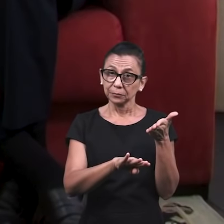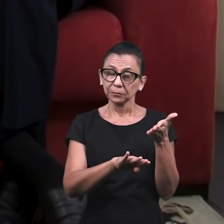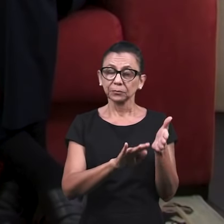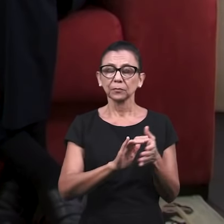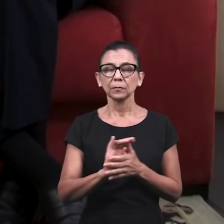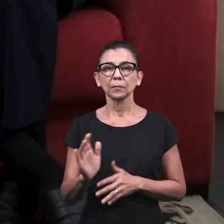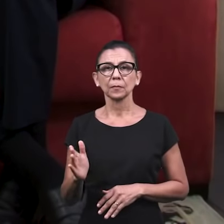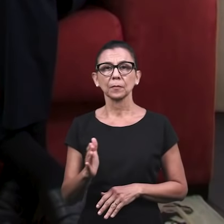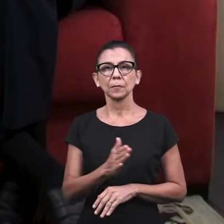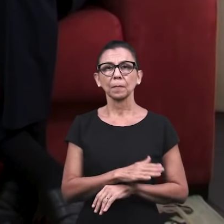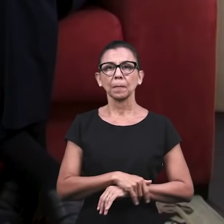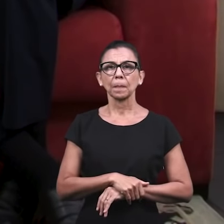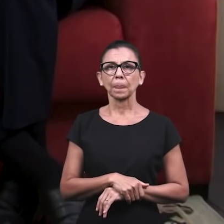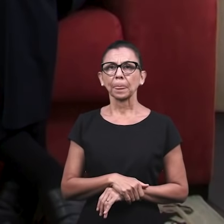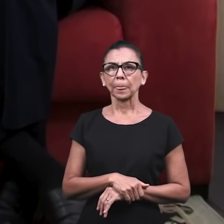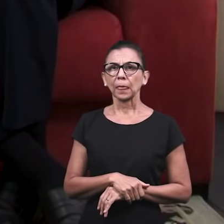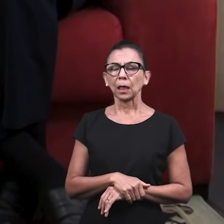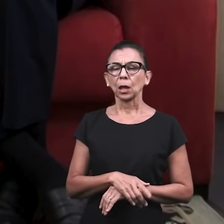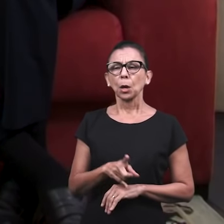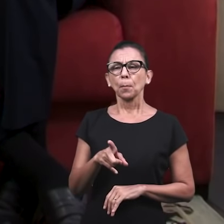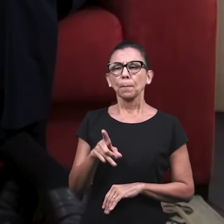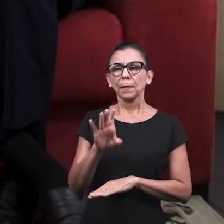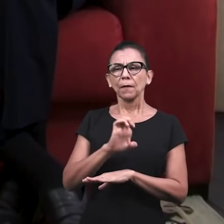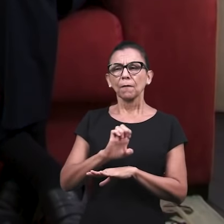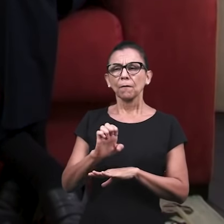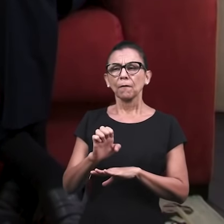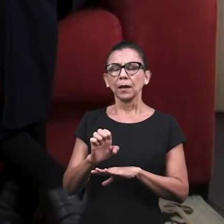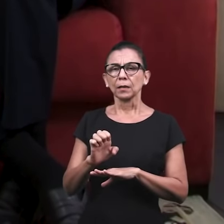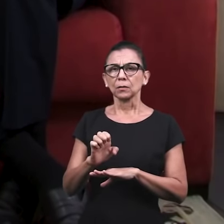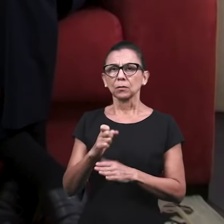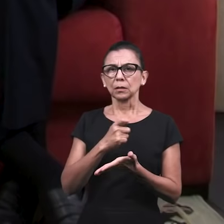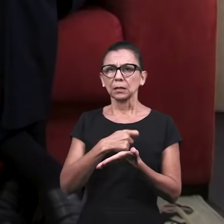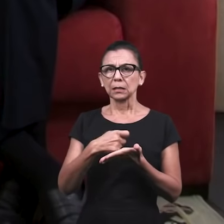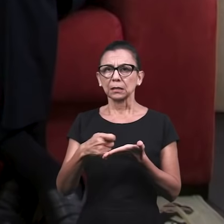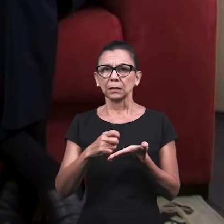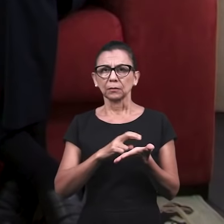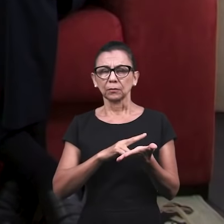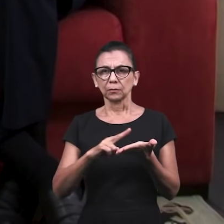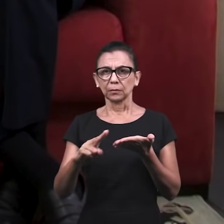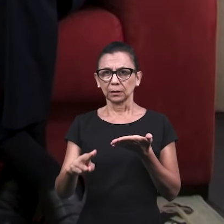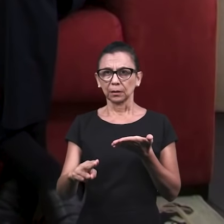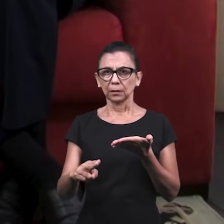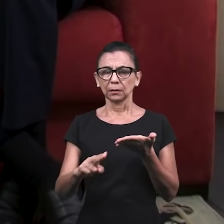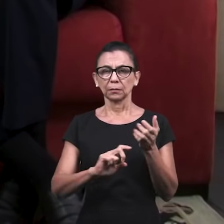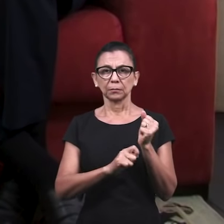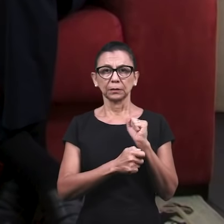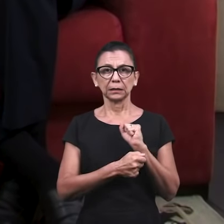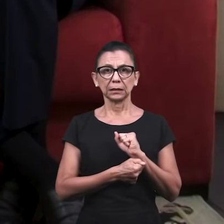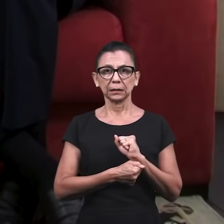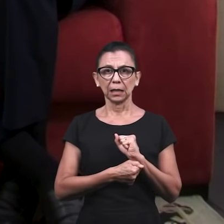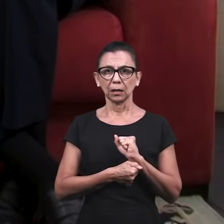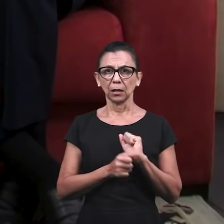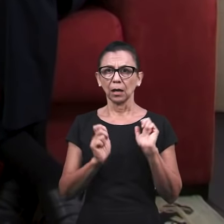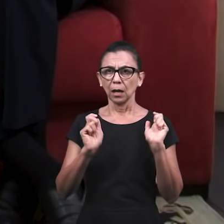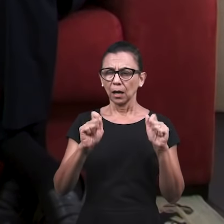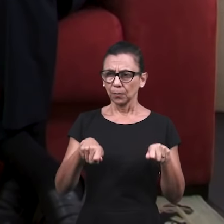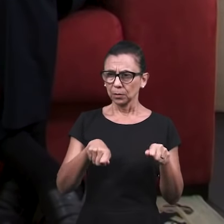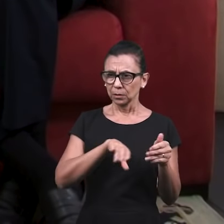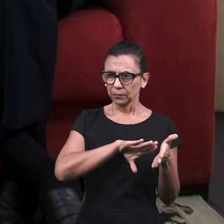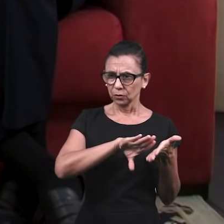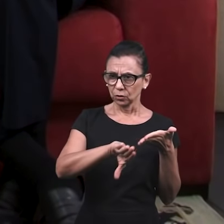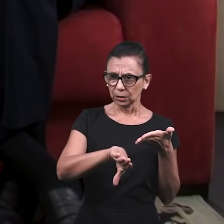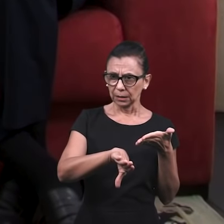ler a carta aos Efésios, é possível excluir o mistério? O mistério é impossível de ser excluído da palavra. E